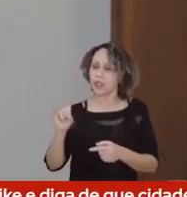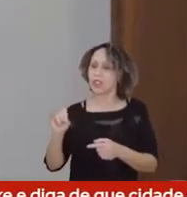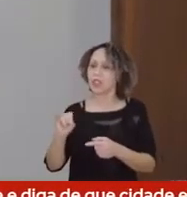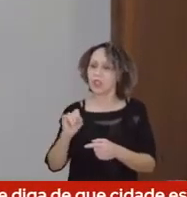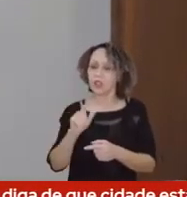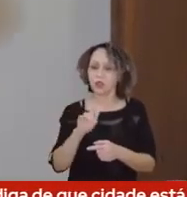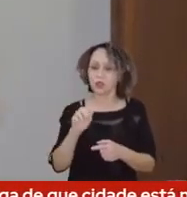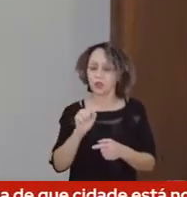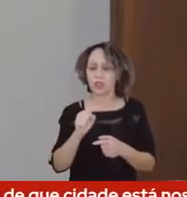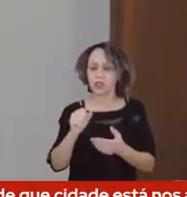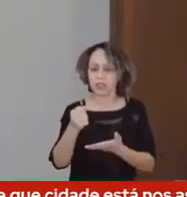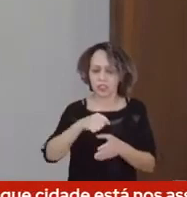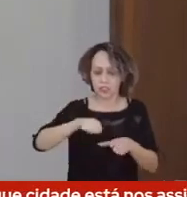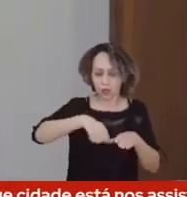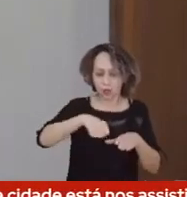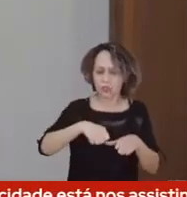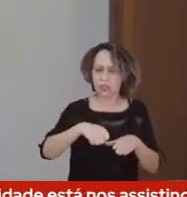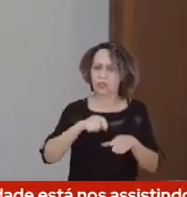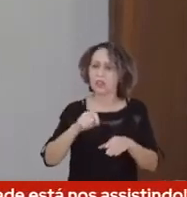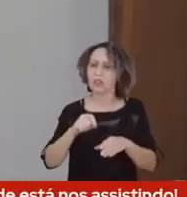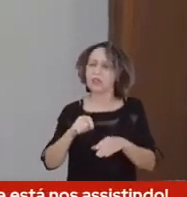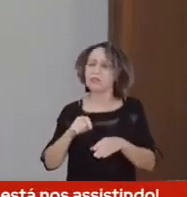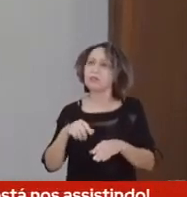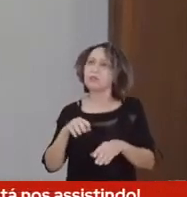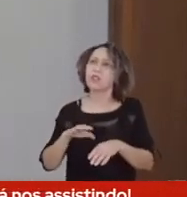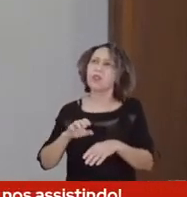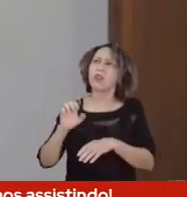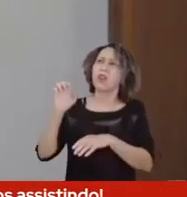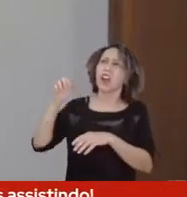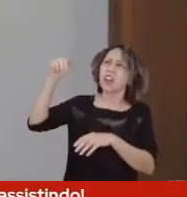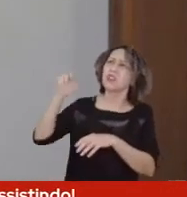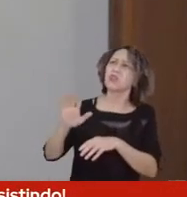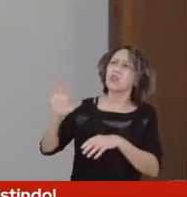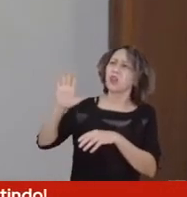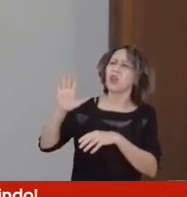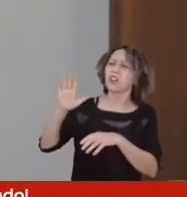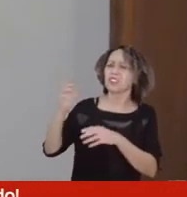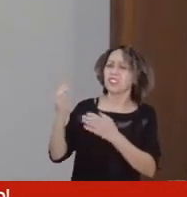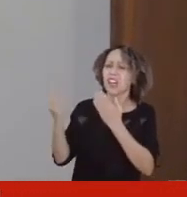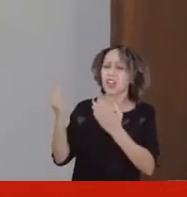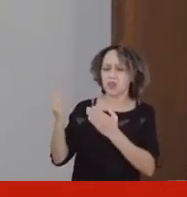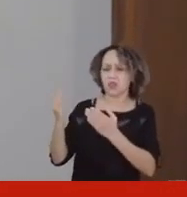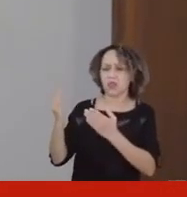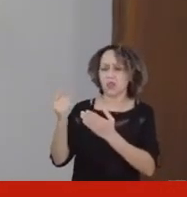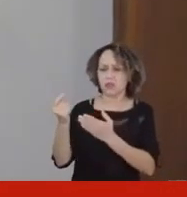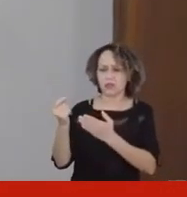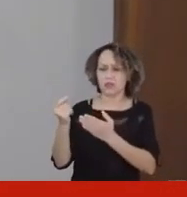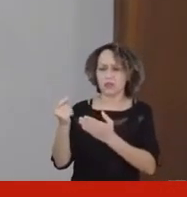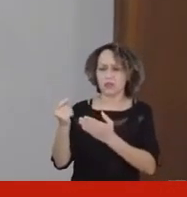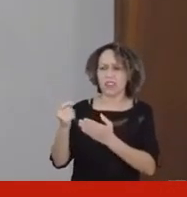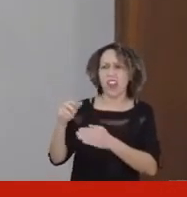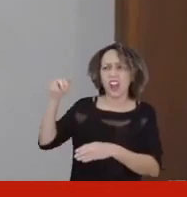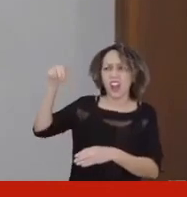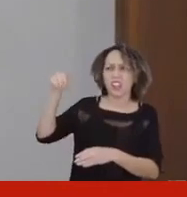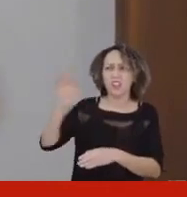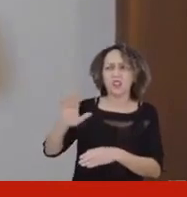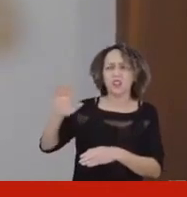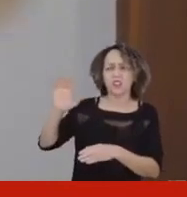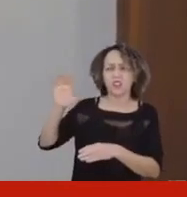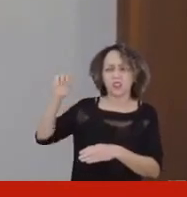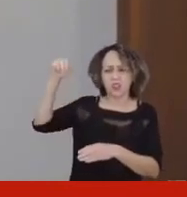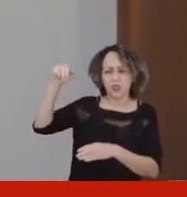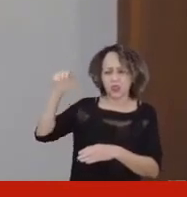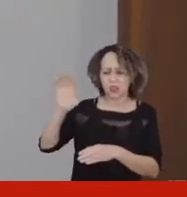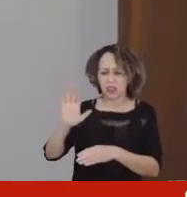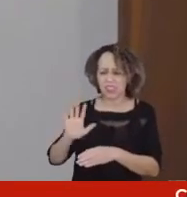do norte da Europa. No segundo semestre, o norte da Europa esfria muito e o preço do gás sobe muito. E o que ele fez?